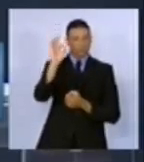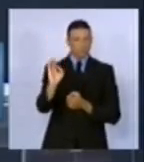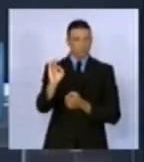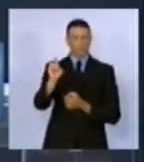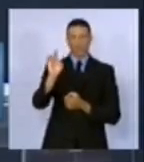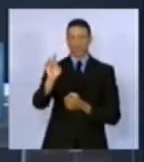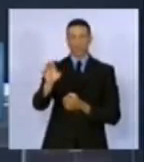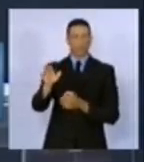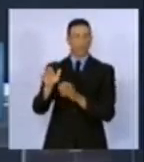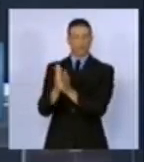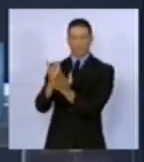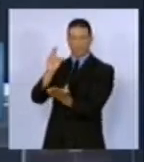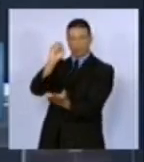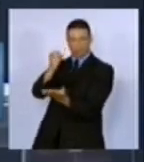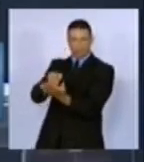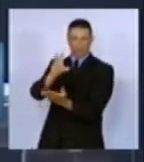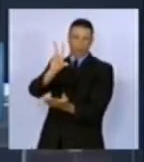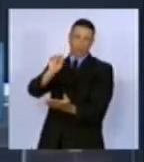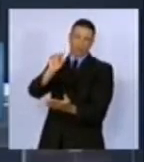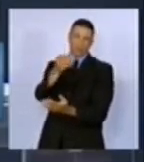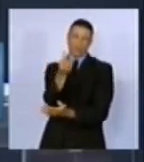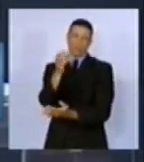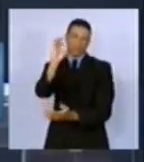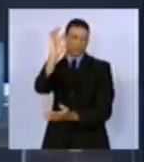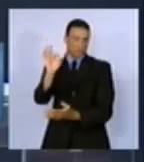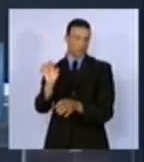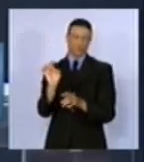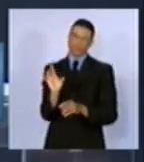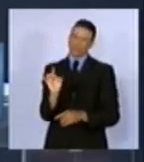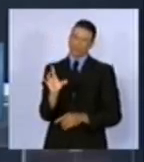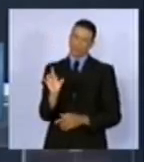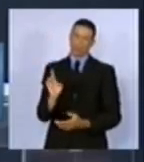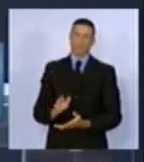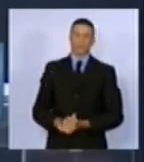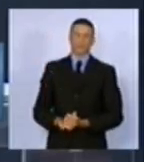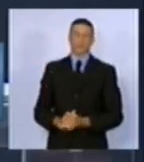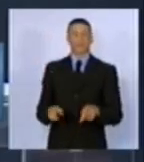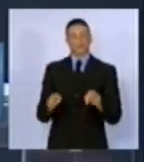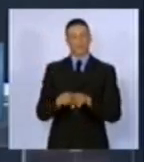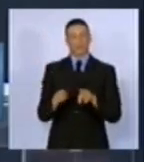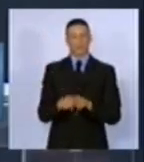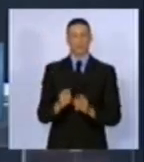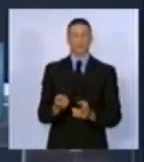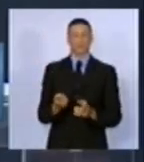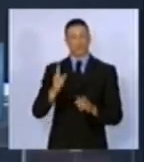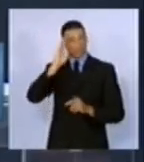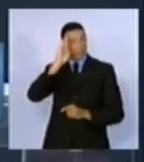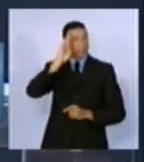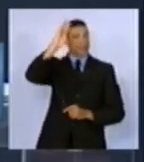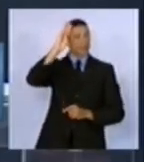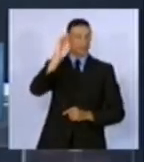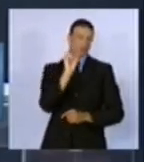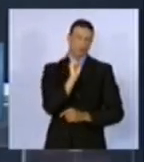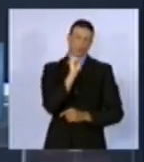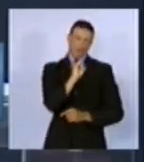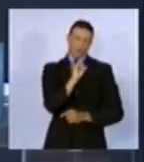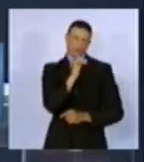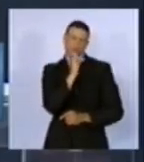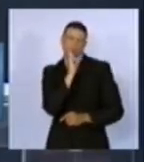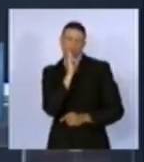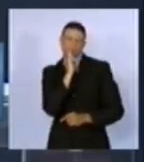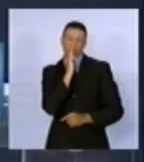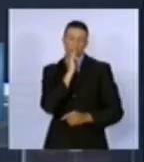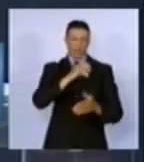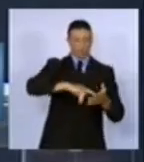emprego formal e destac obrigada destacando só Então se a gente fizer I